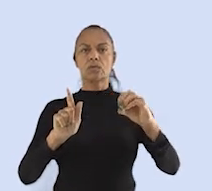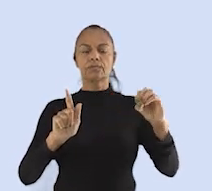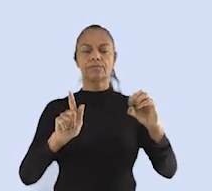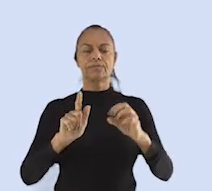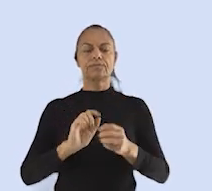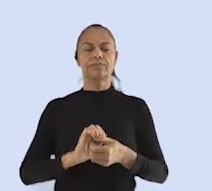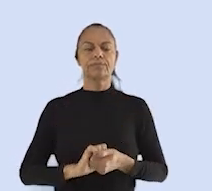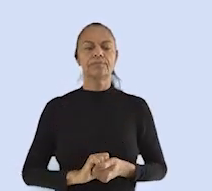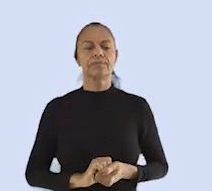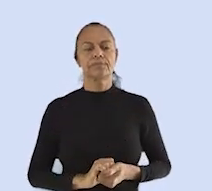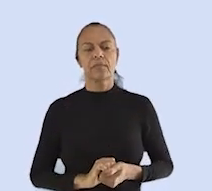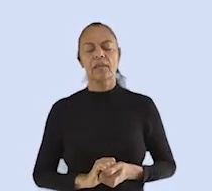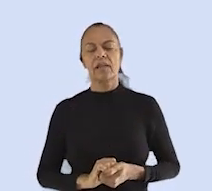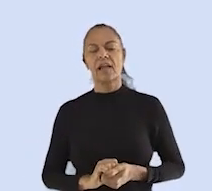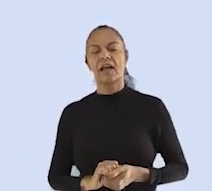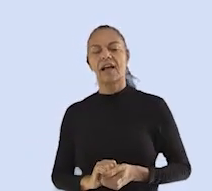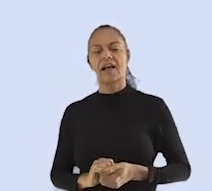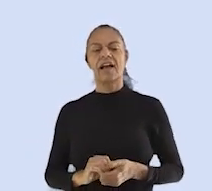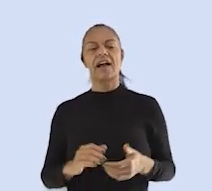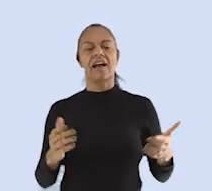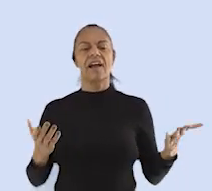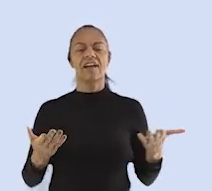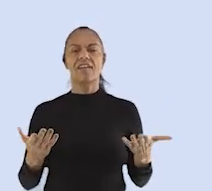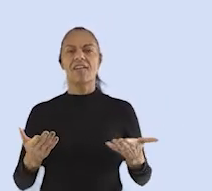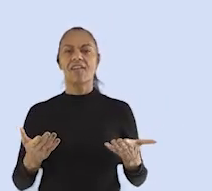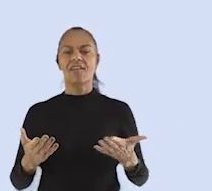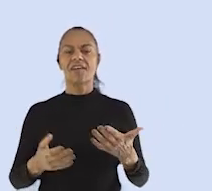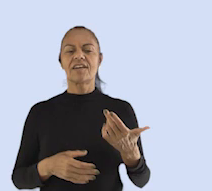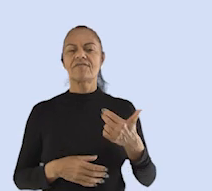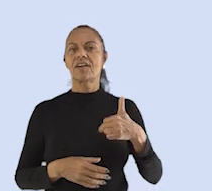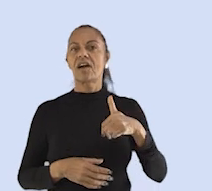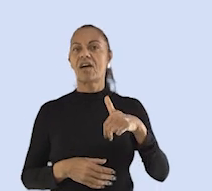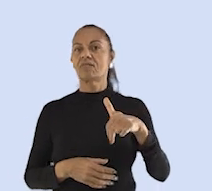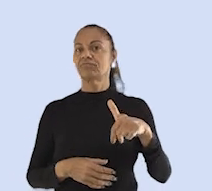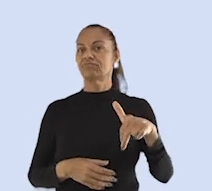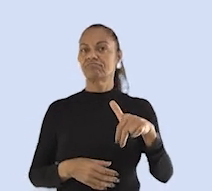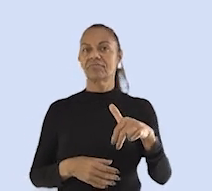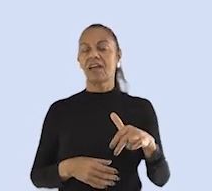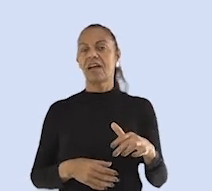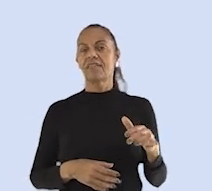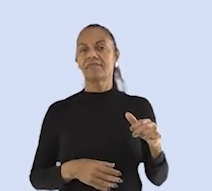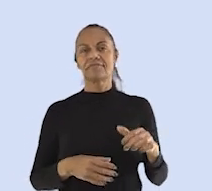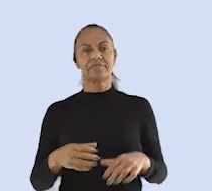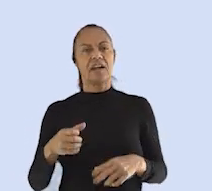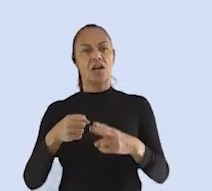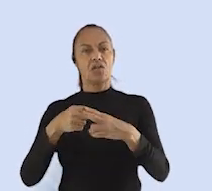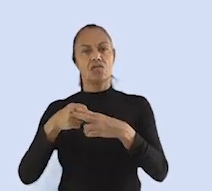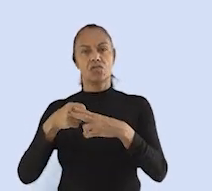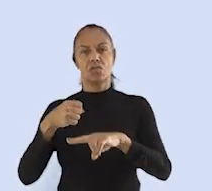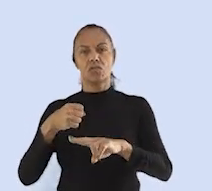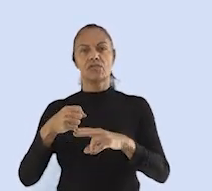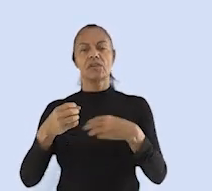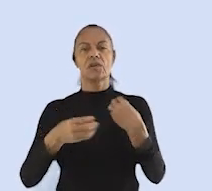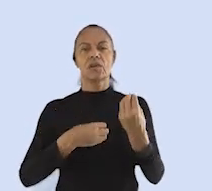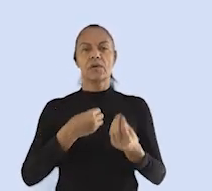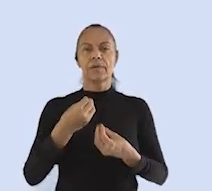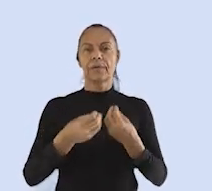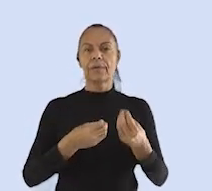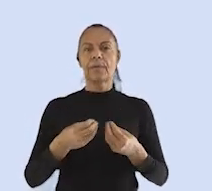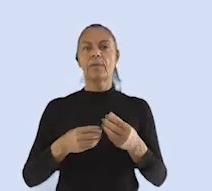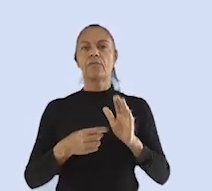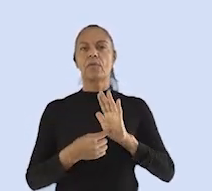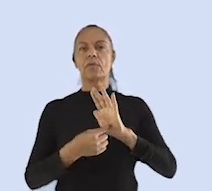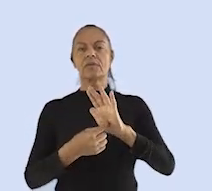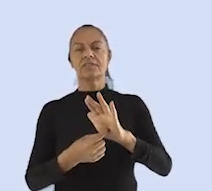Então, estudantes, vamos fazer um tour pela Universidade Federal do Espírito Santo. A gente não vai conseguir entrar para mostrar